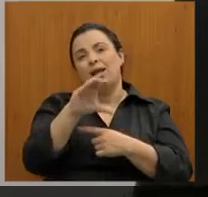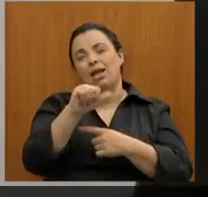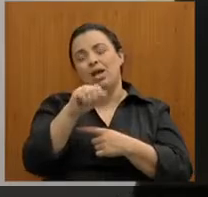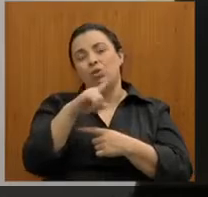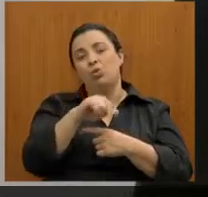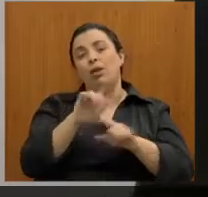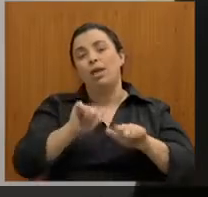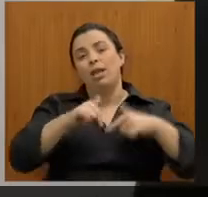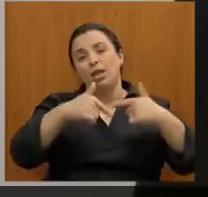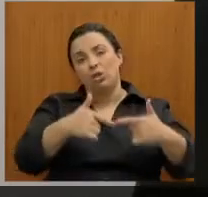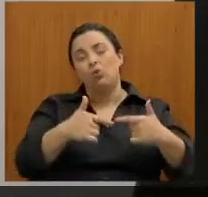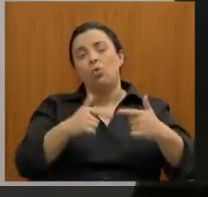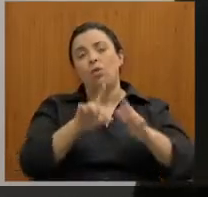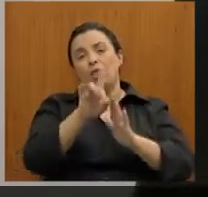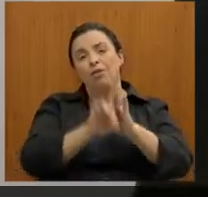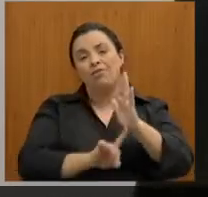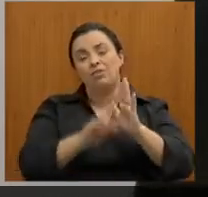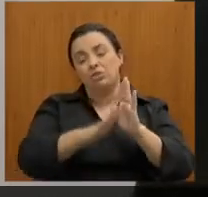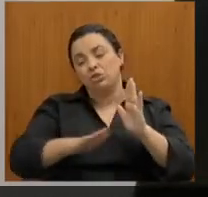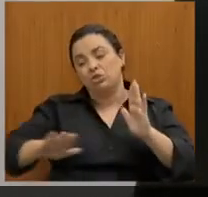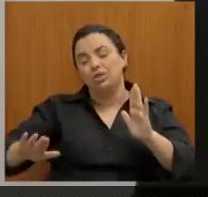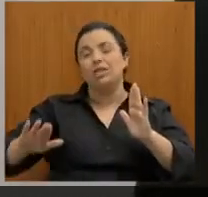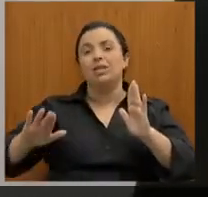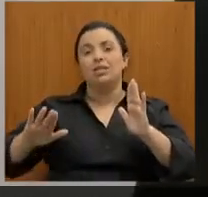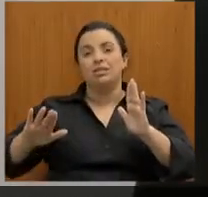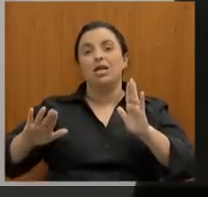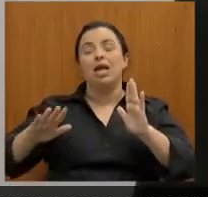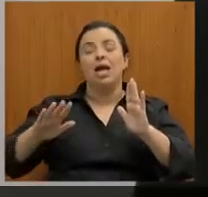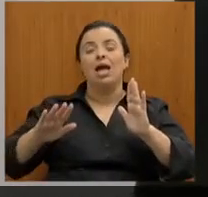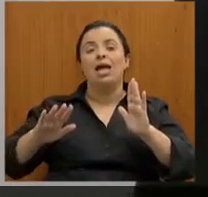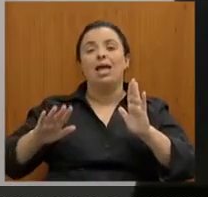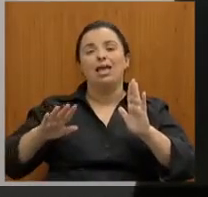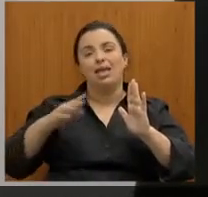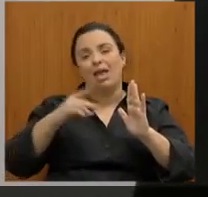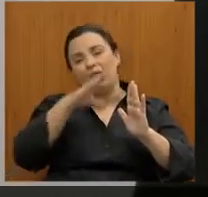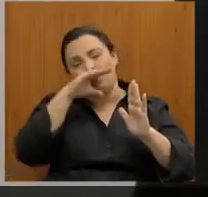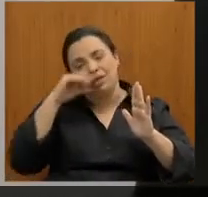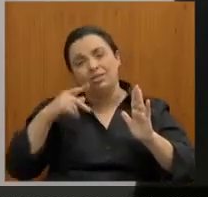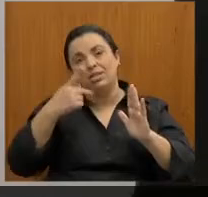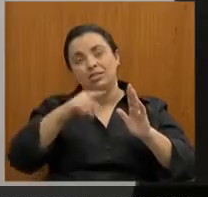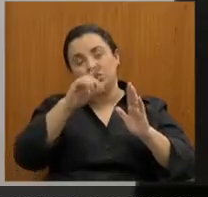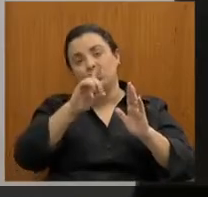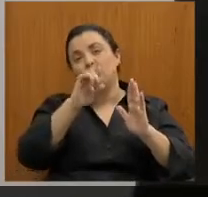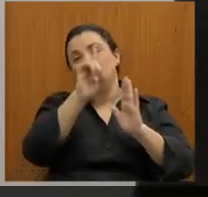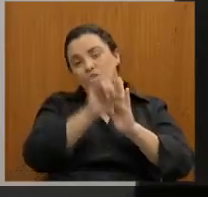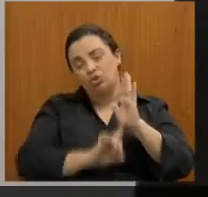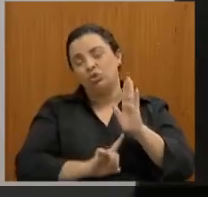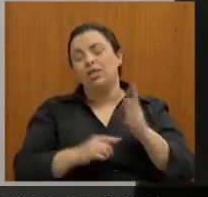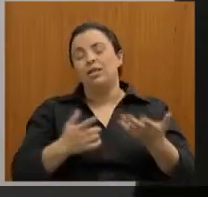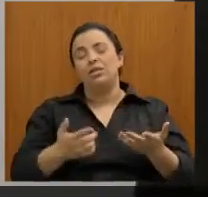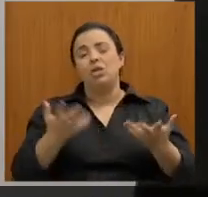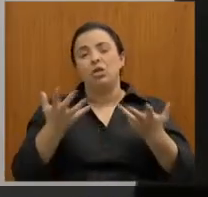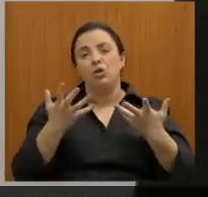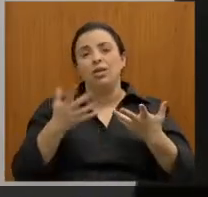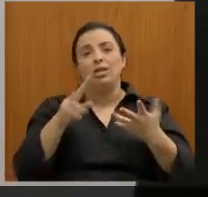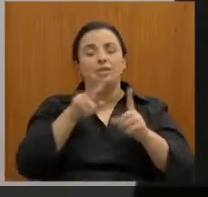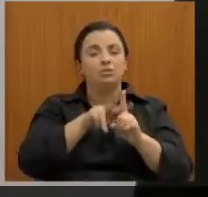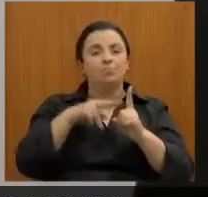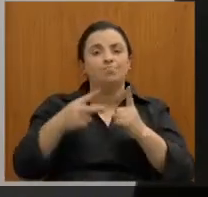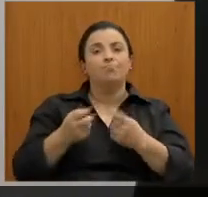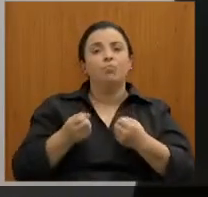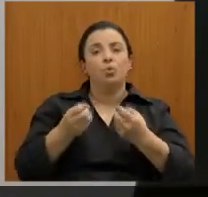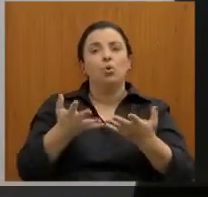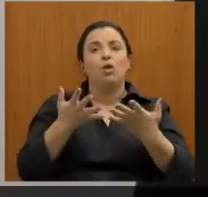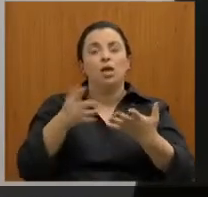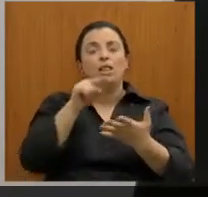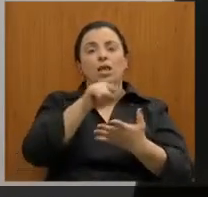que nos recomendou que houve que você poderia trazer um pouco de se olhar aí da nossa região do noroeste de Minas Muito